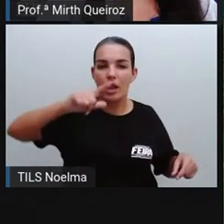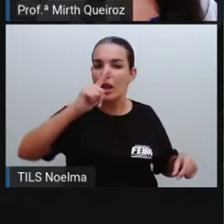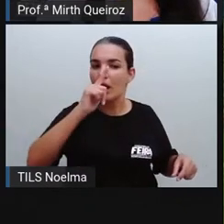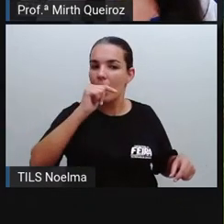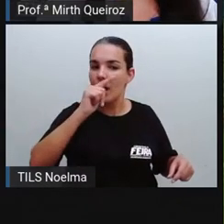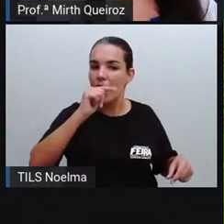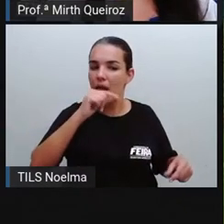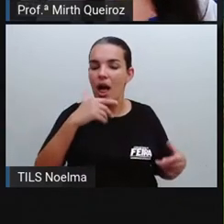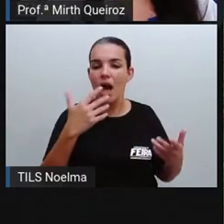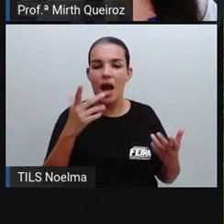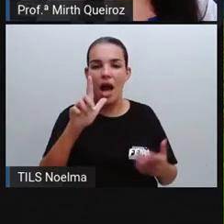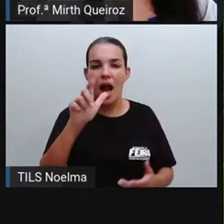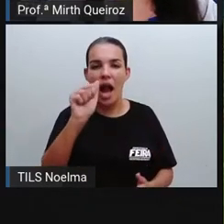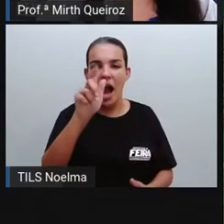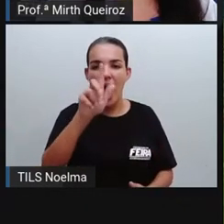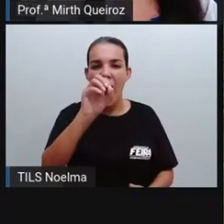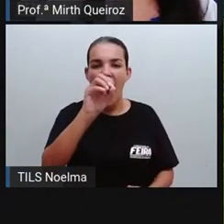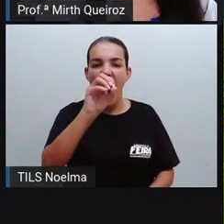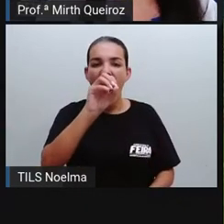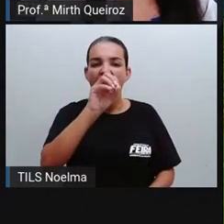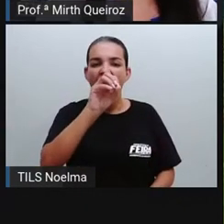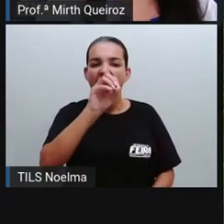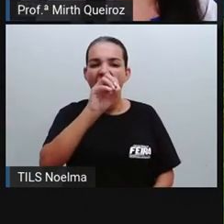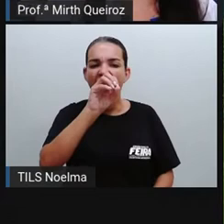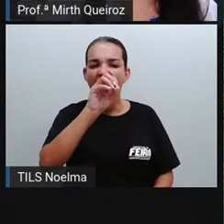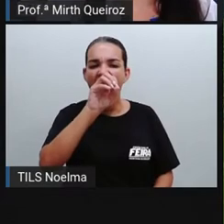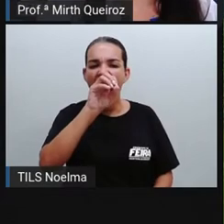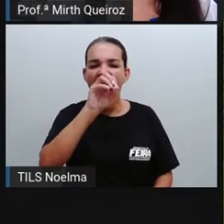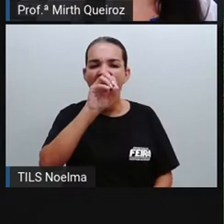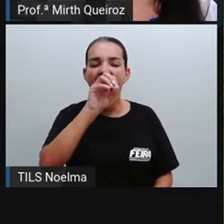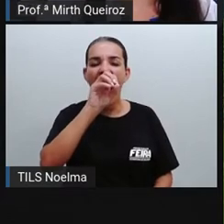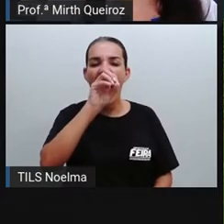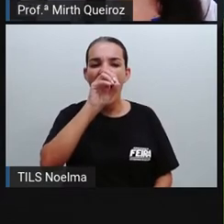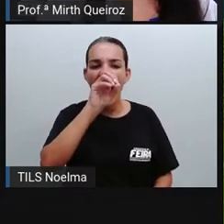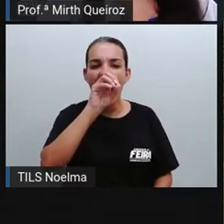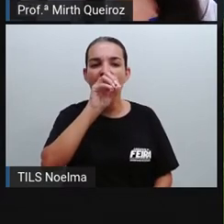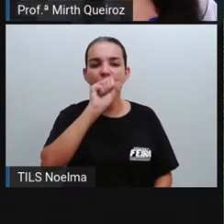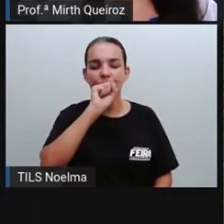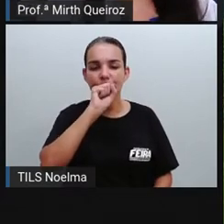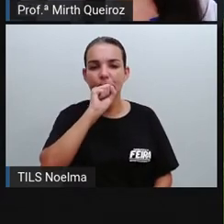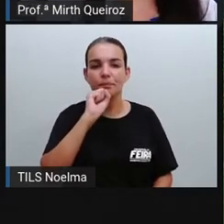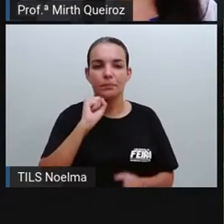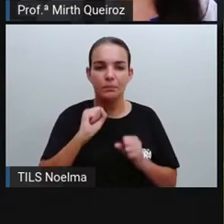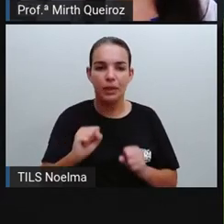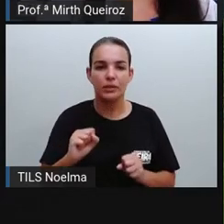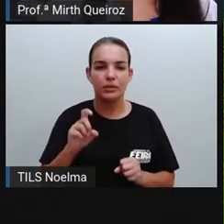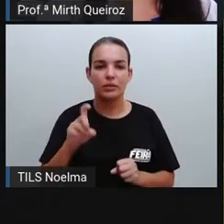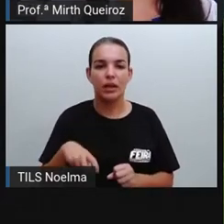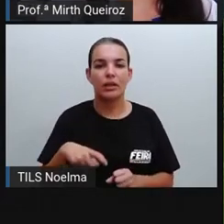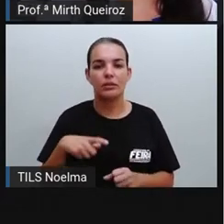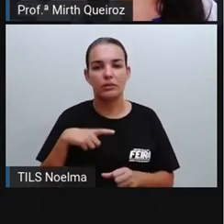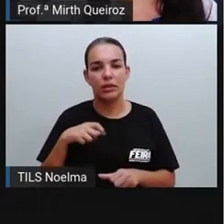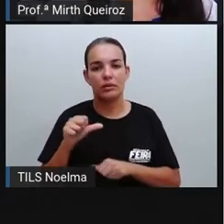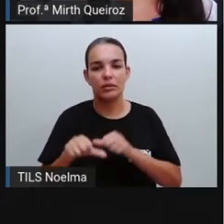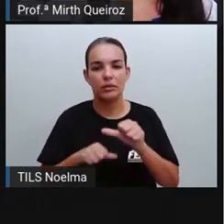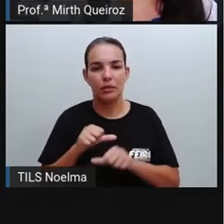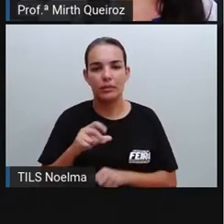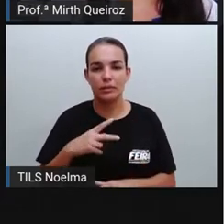algo natural, pode sofrer também intervenção humana ali, certo?